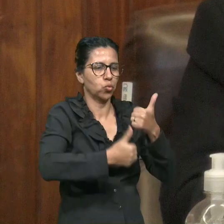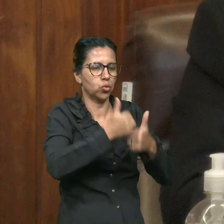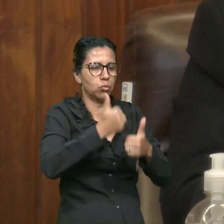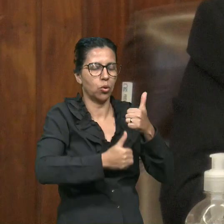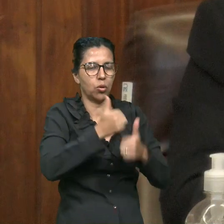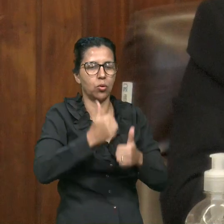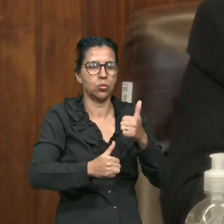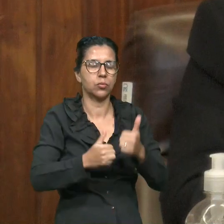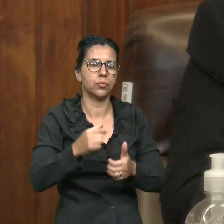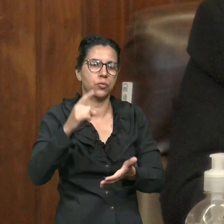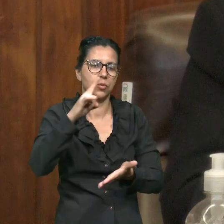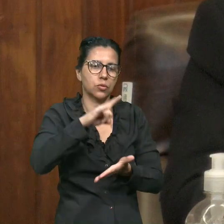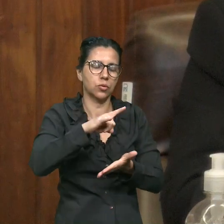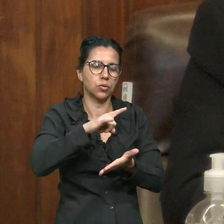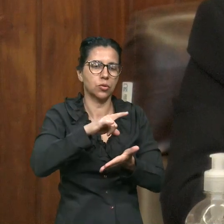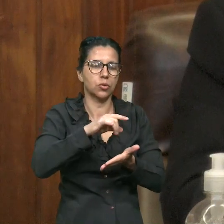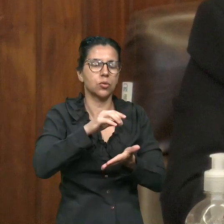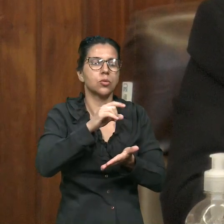contrato